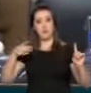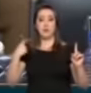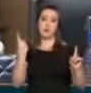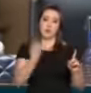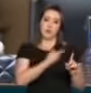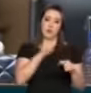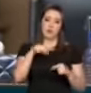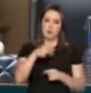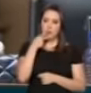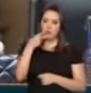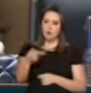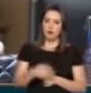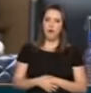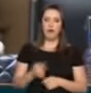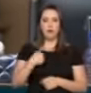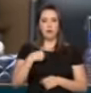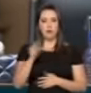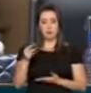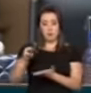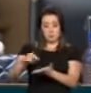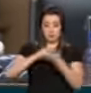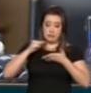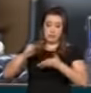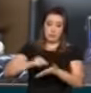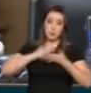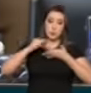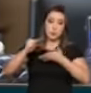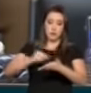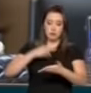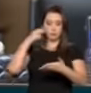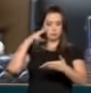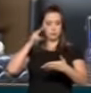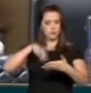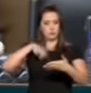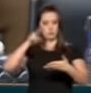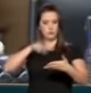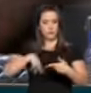E eu estou aqui recebendo inúmeras mensagens, tive a oportunidade de